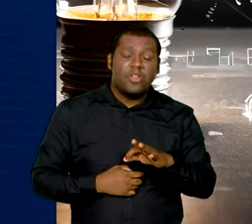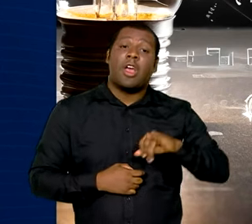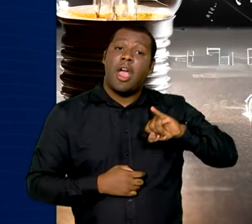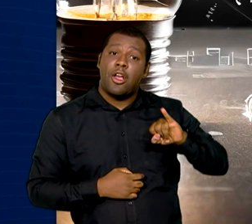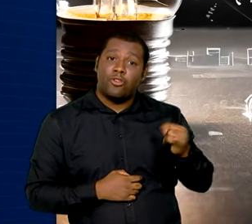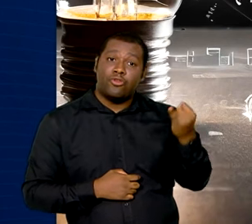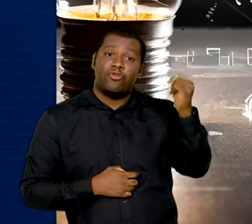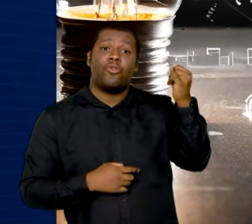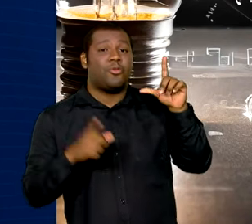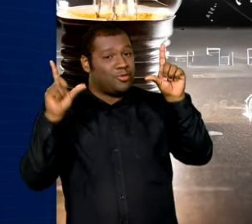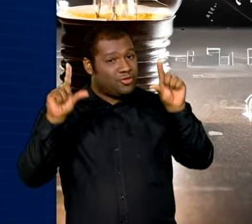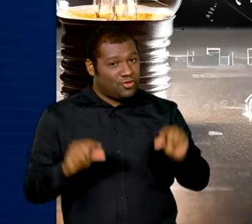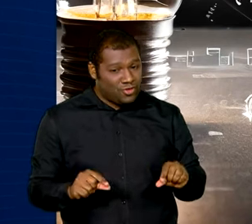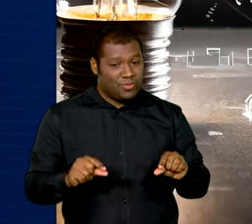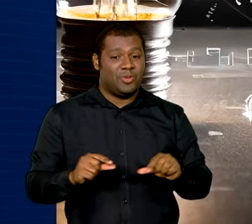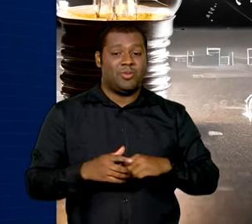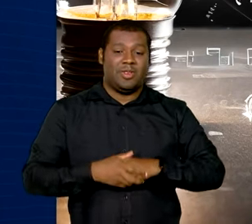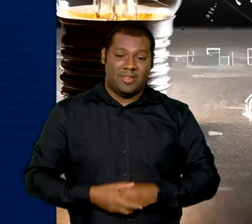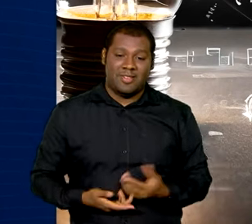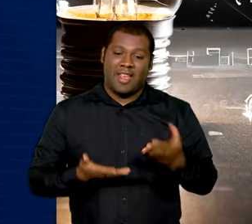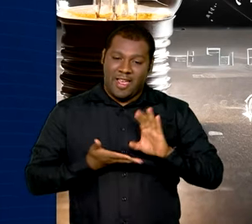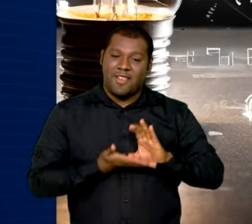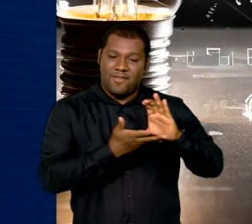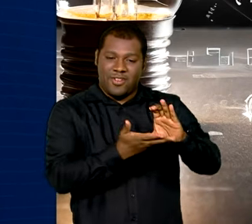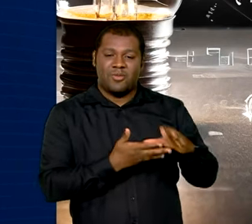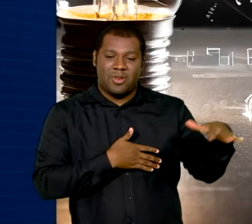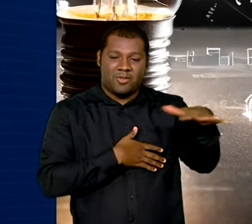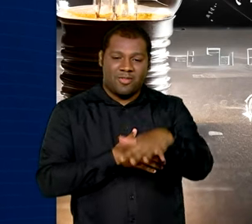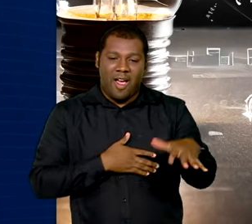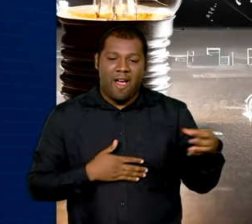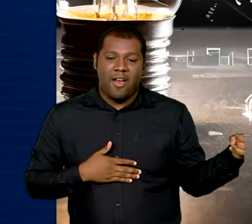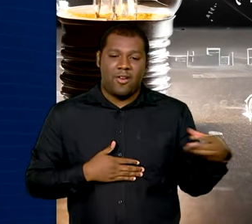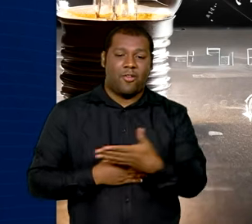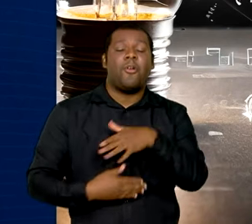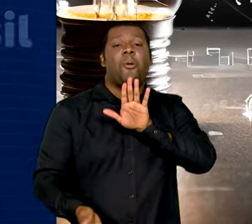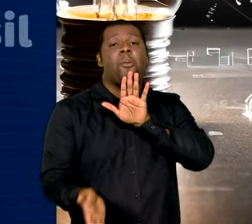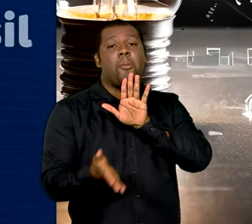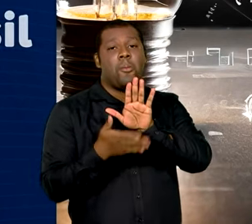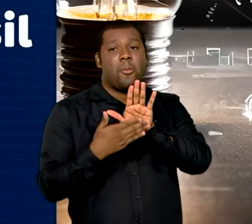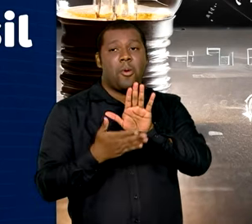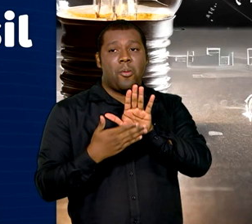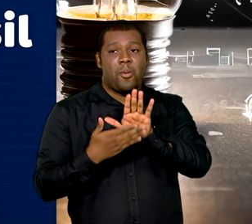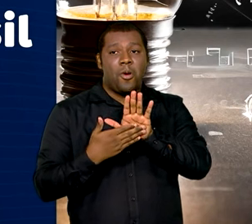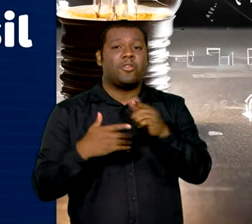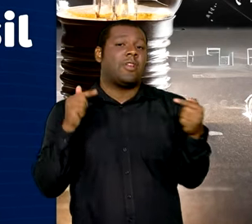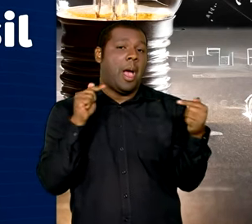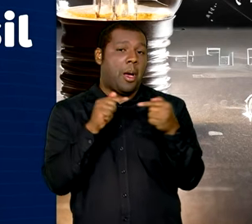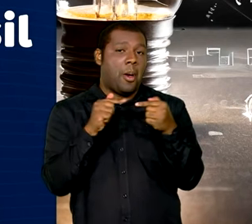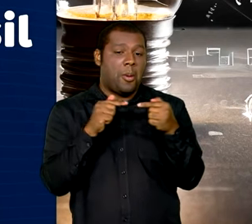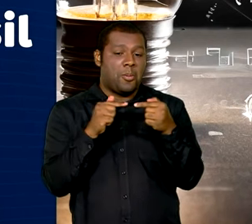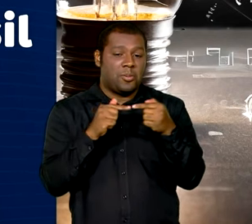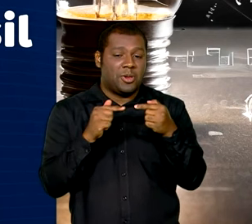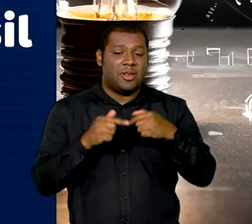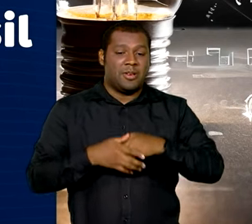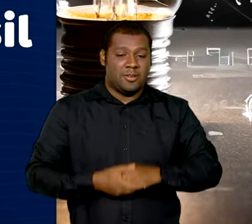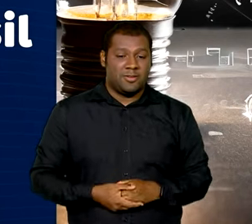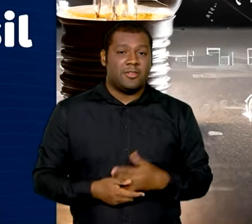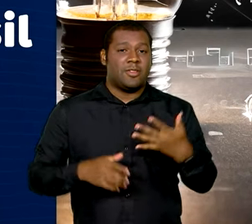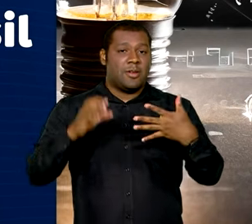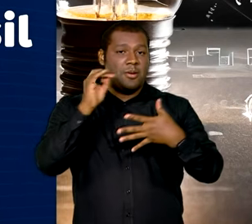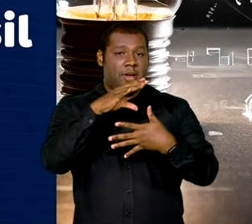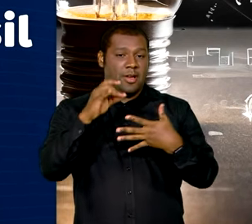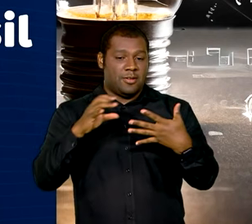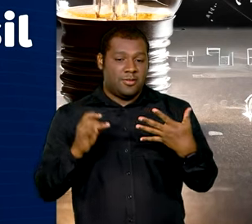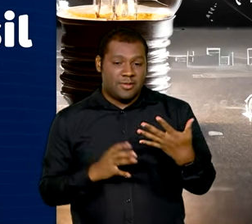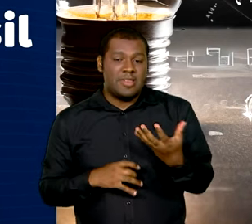do mercado já aplicados em inovação. As propostas devem estar relacionadas aos 6 eixos